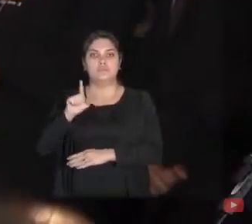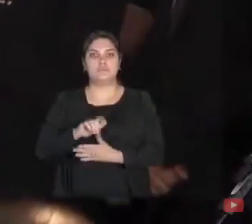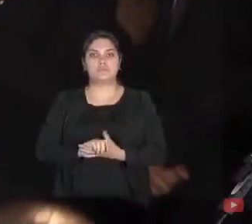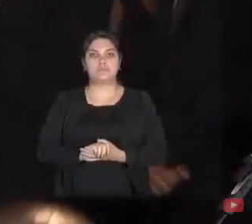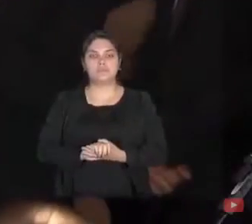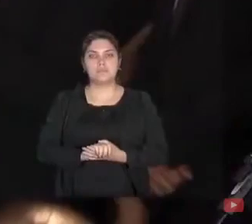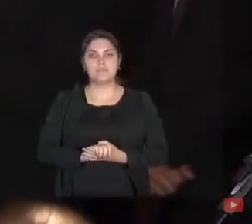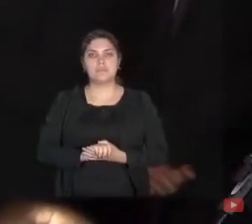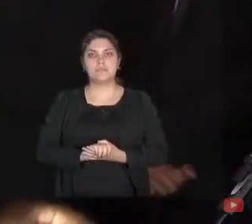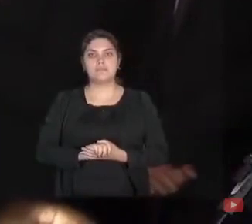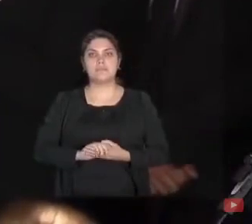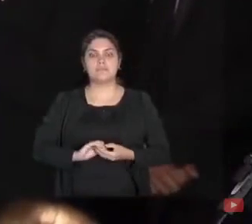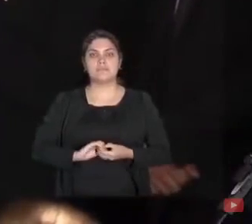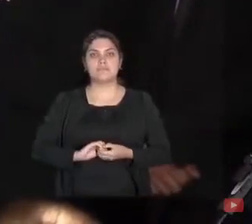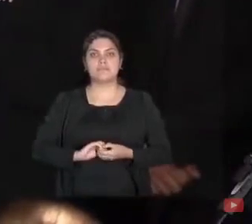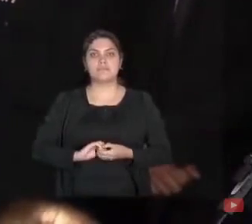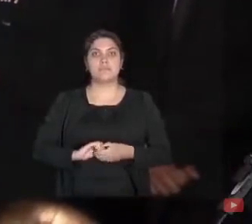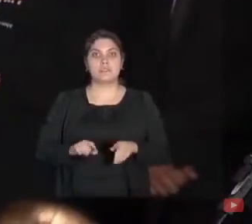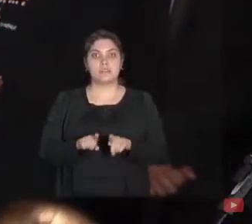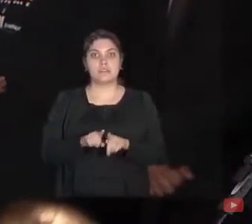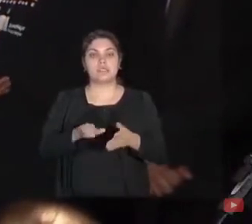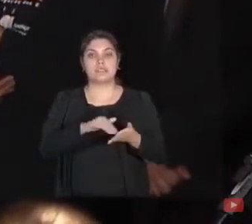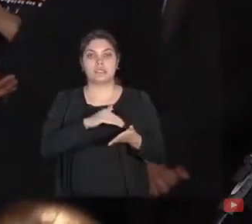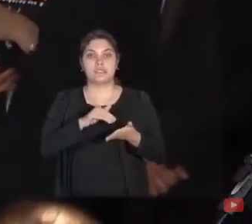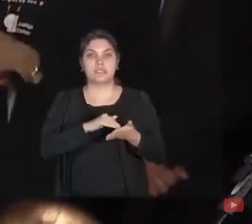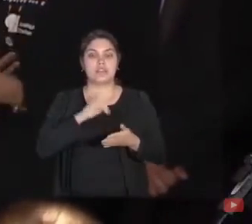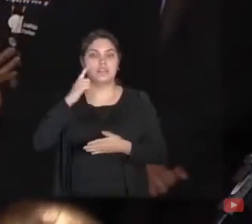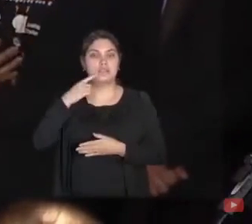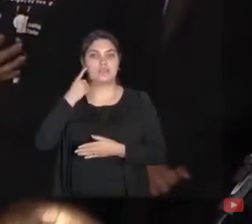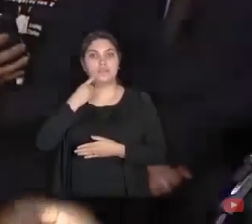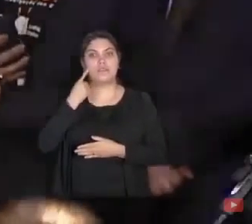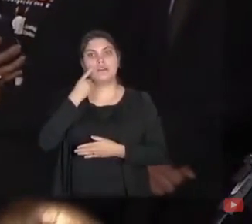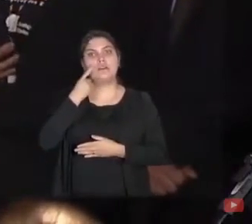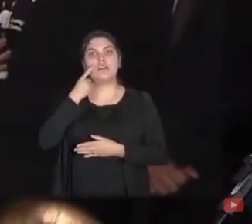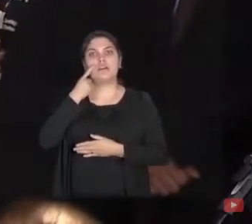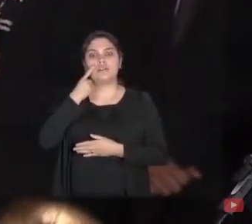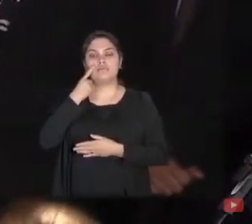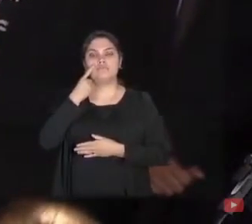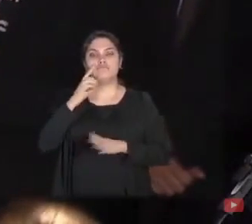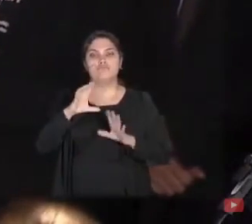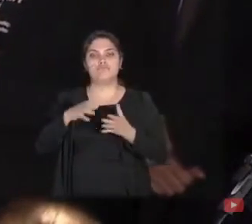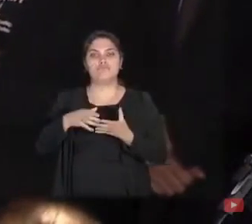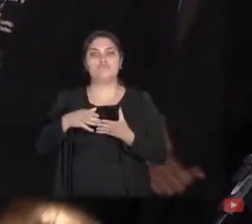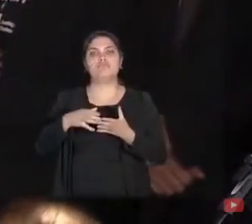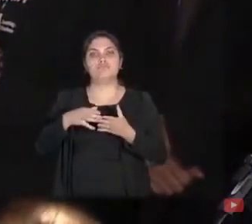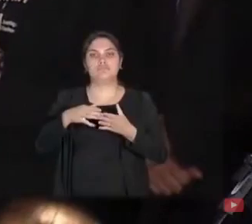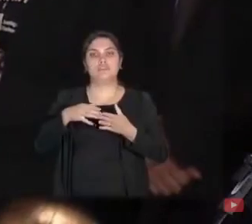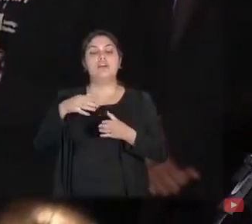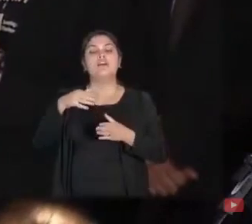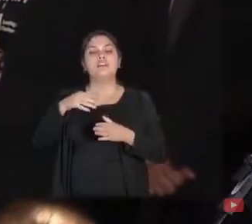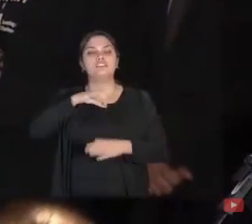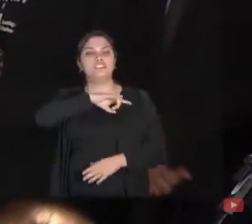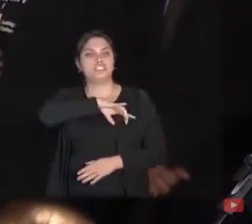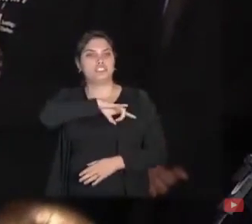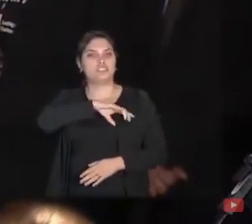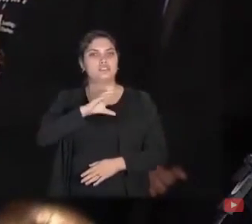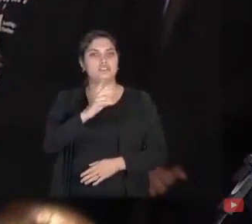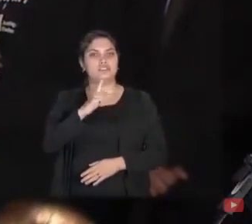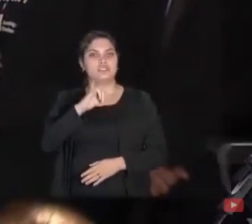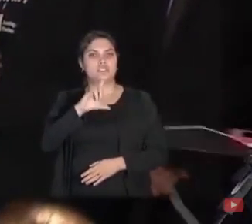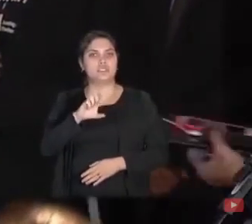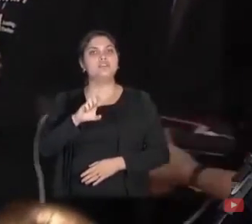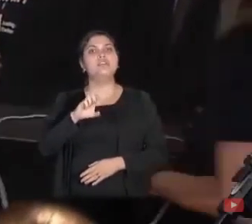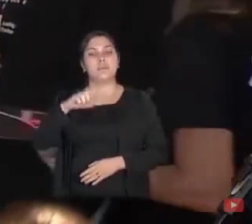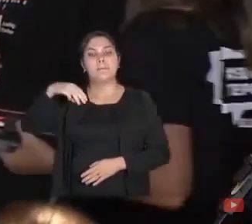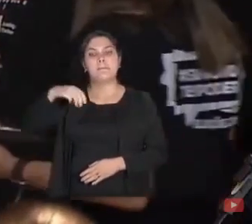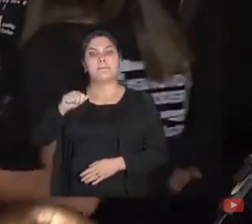Fandinho, o senhor secretário advogado do Conselho Diretivo do Serviço Eleitoral do Chile, Dr. Álvaro